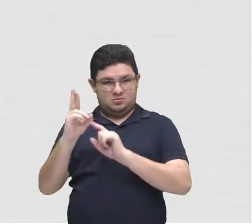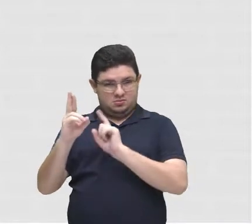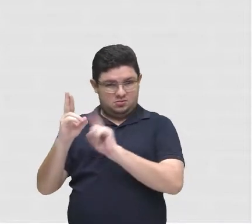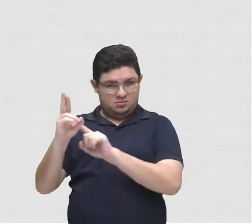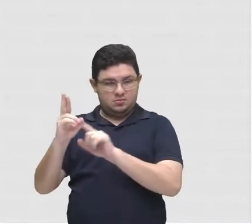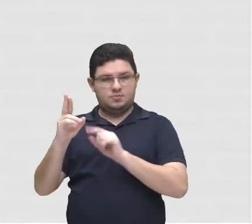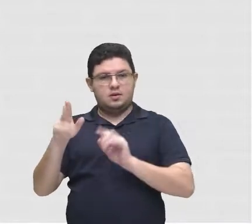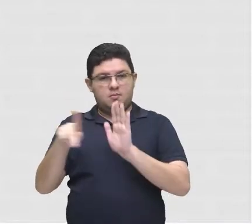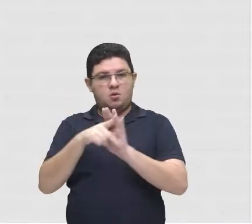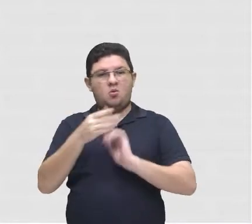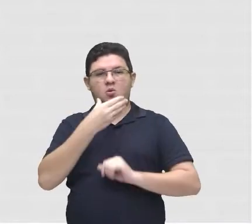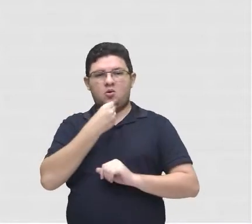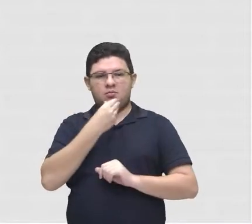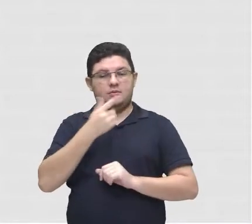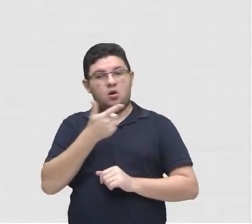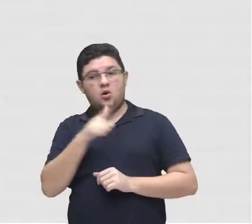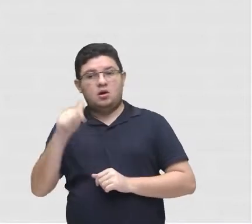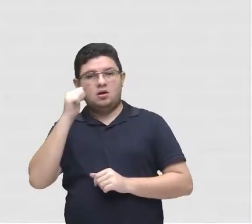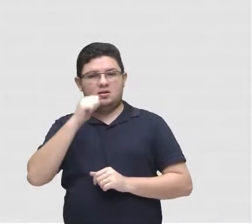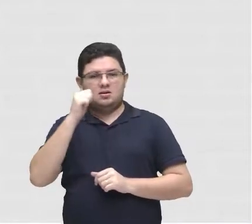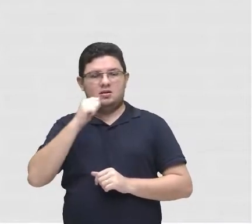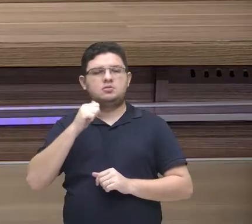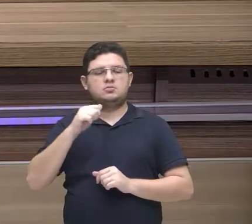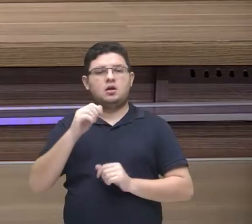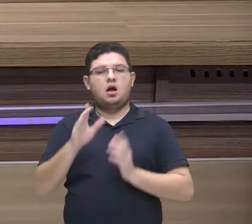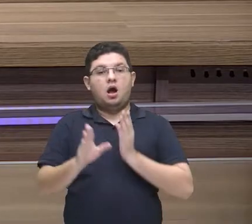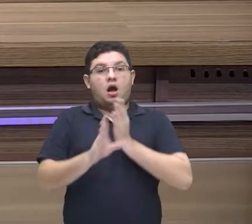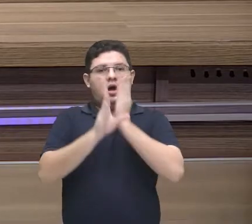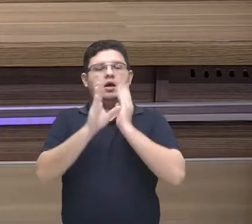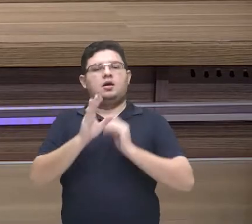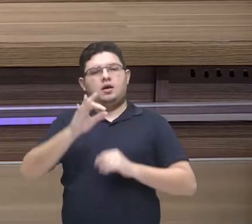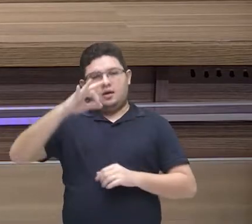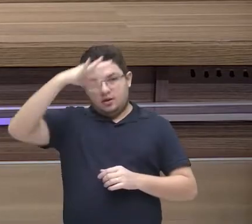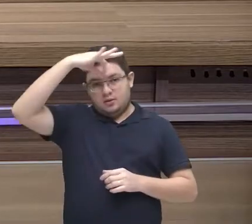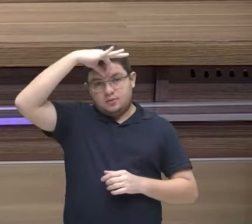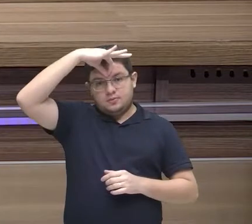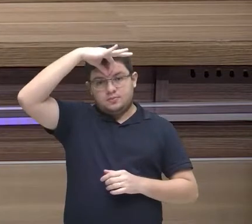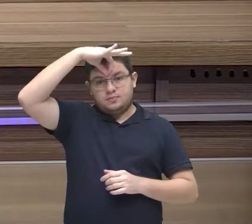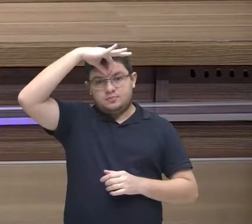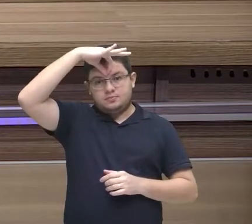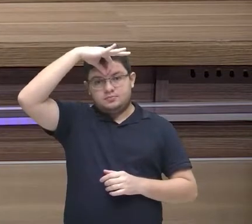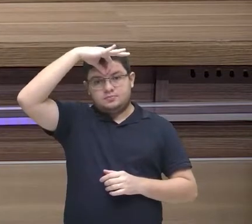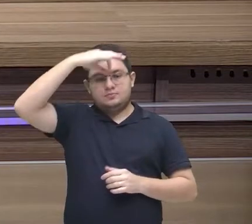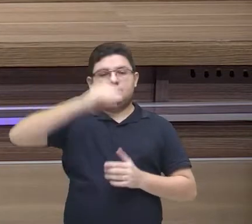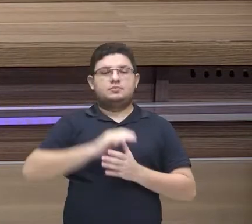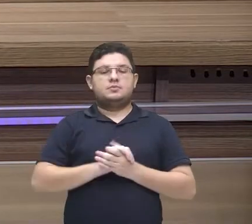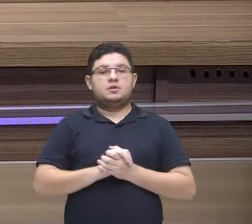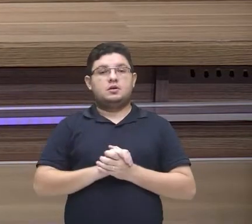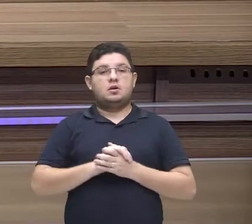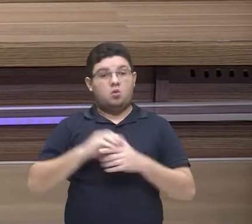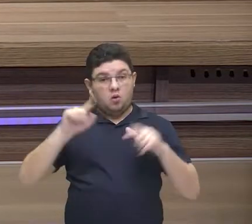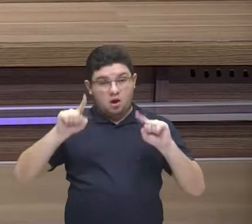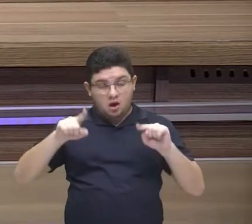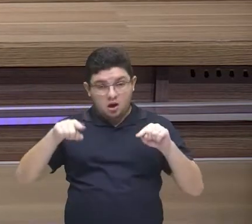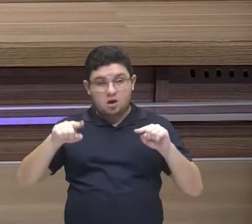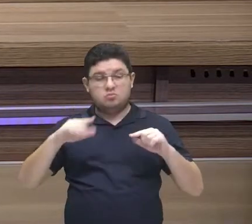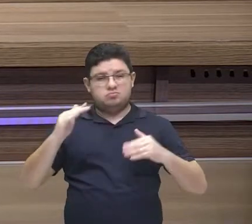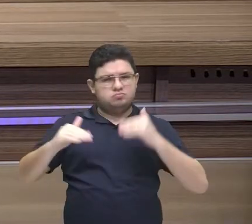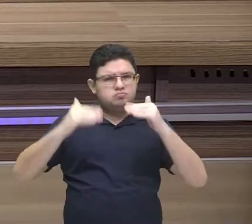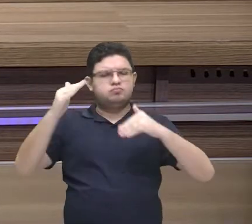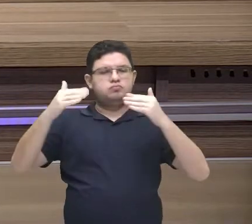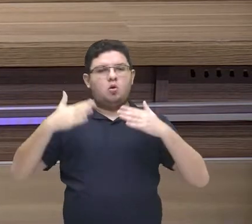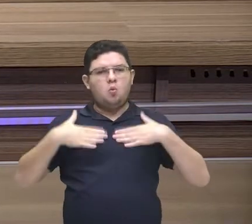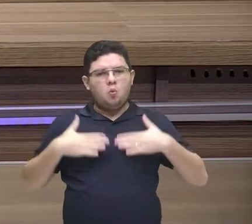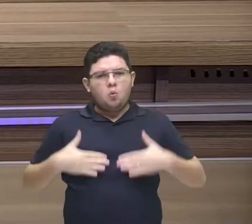a vagina. E isso causa também, toda evolução na descoberta do corpo, né, causa